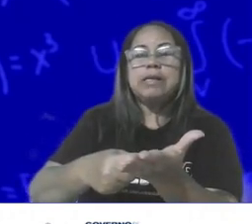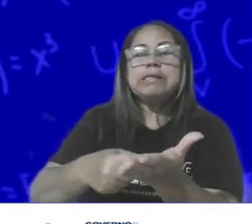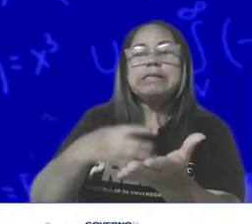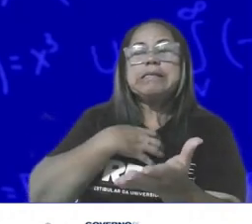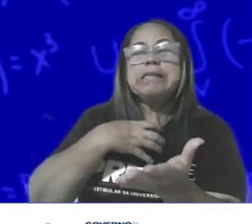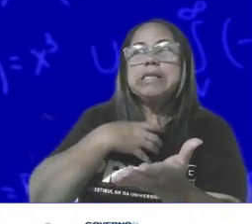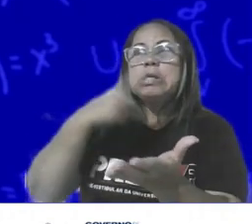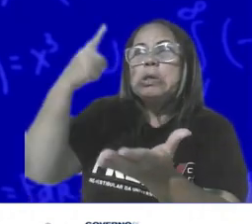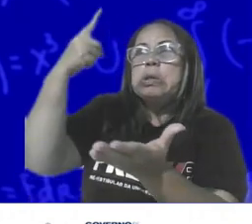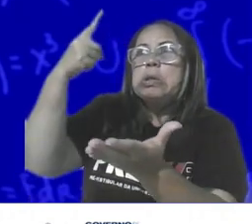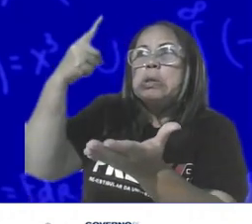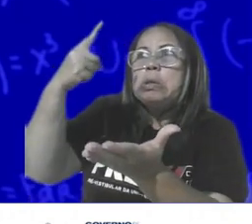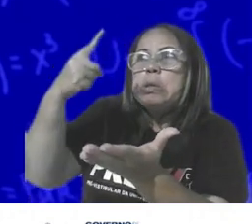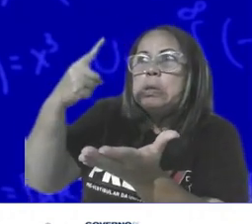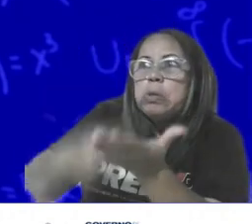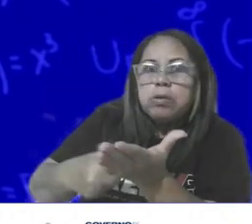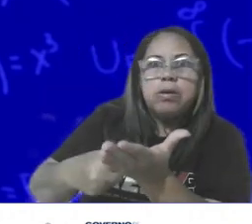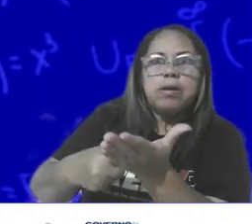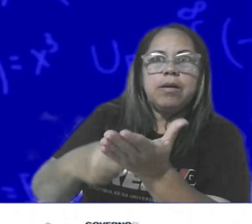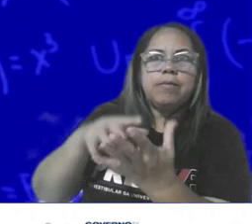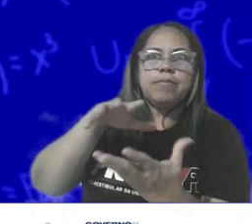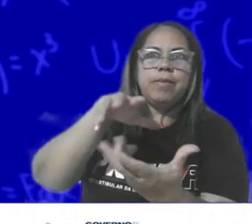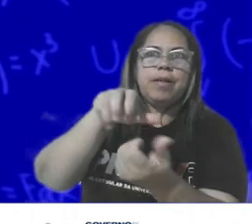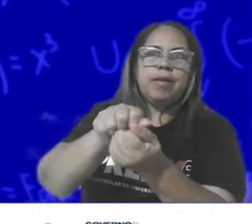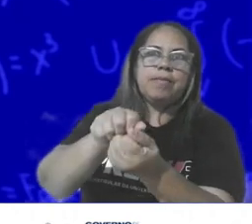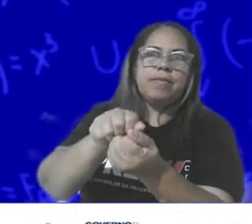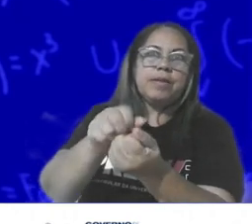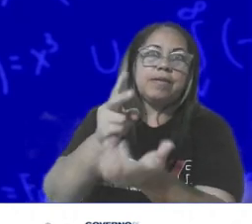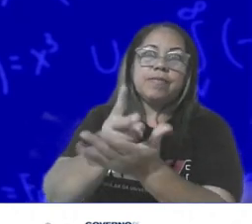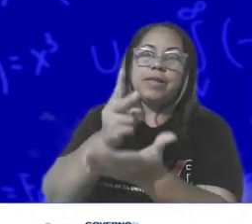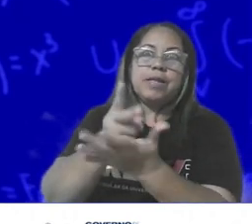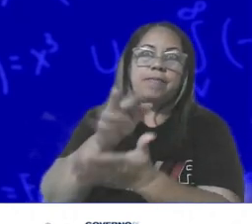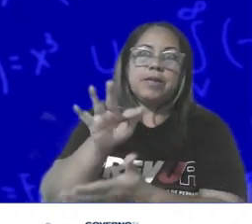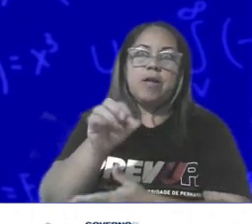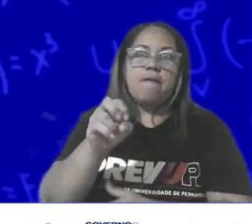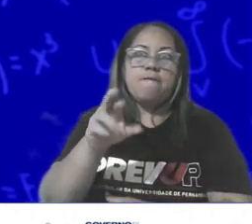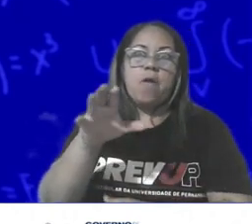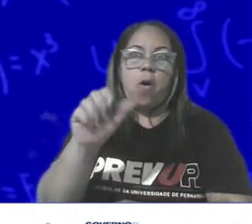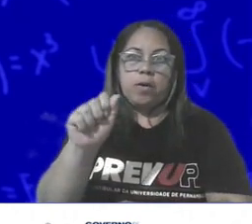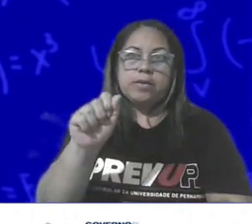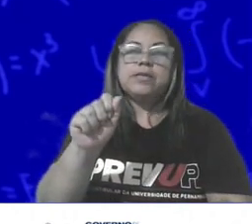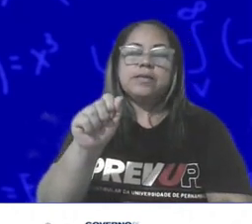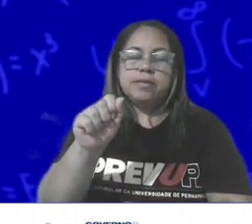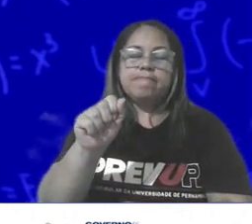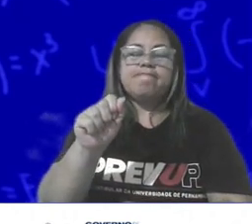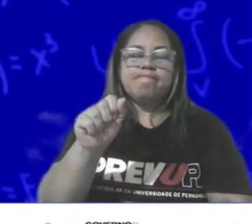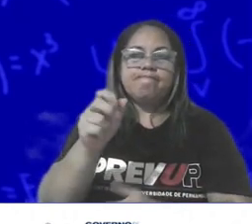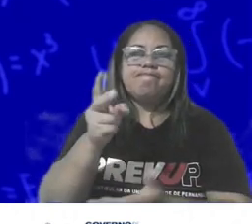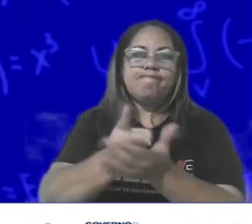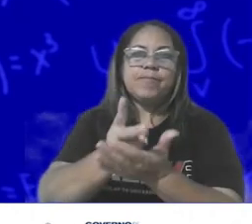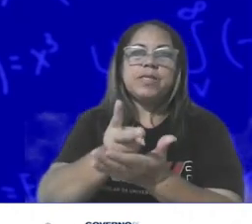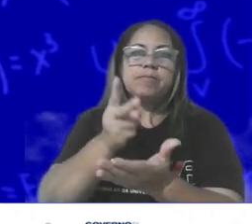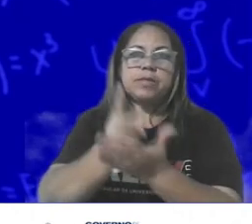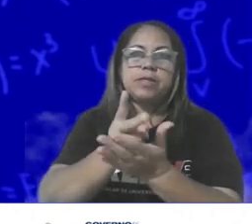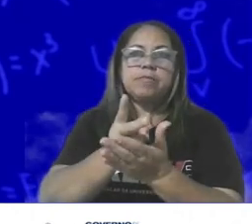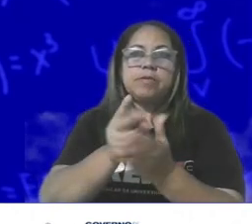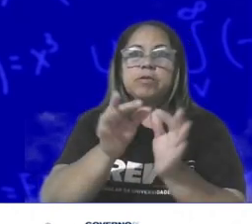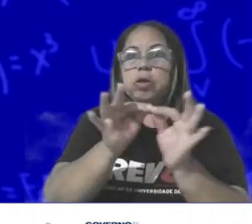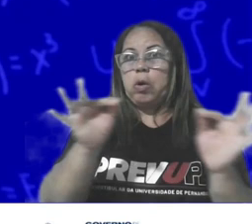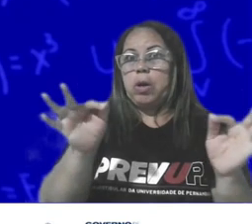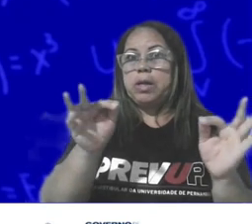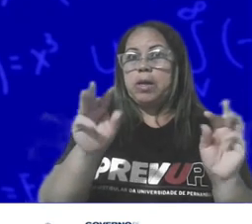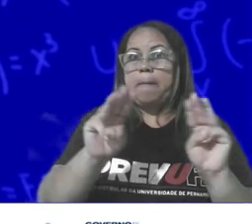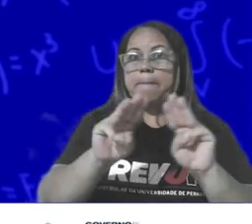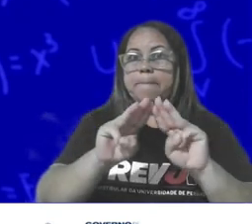Terra. E esta força vai ser constante. E esta força vai ser expressa como